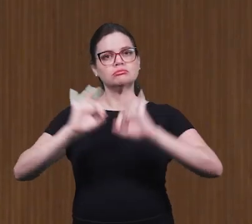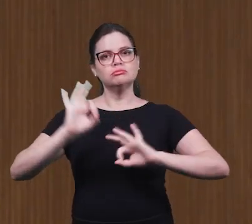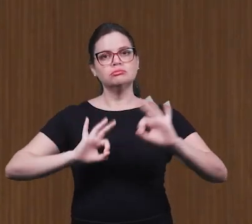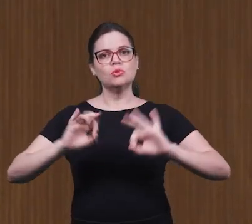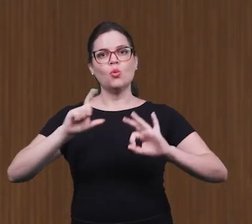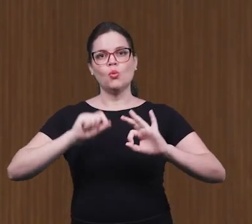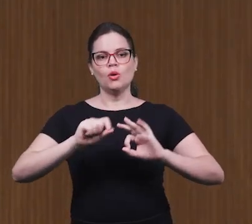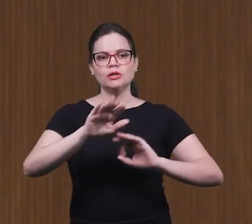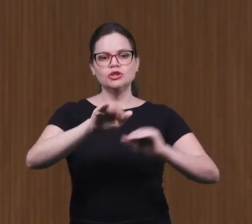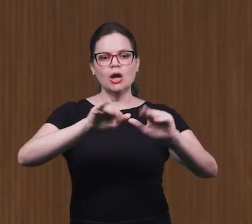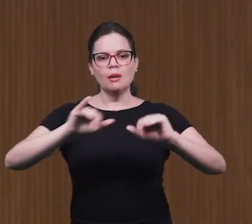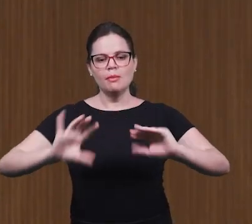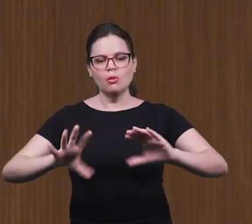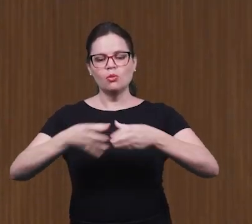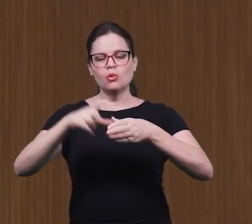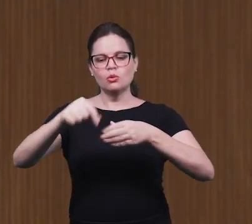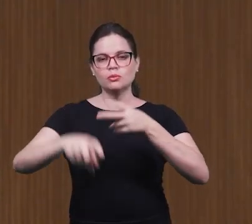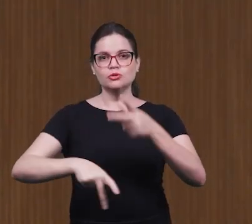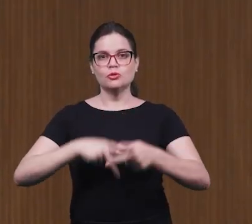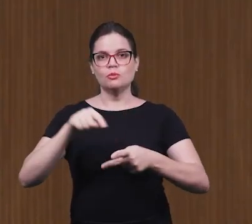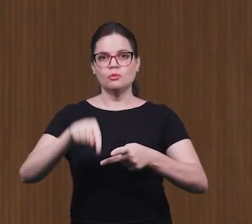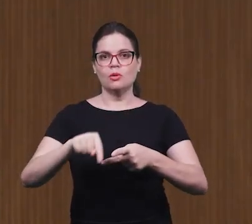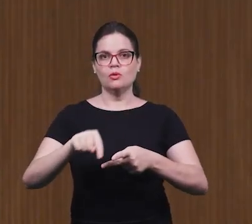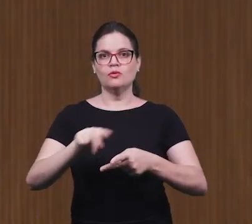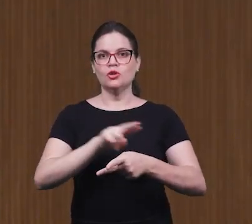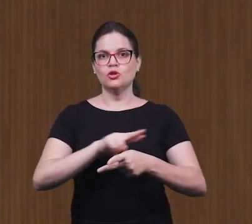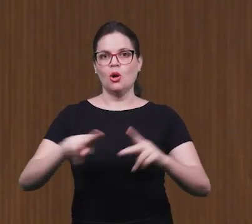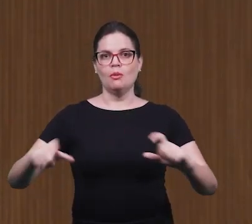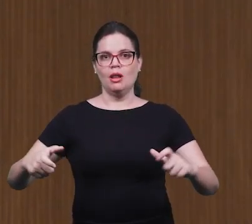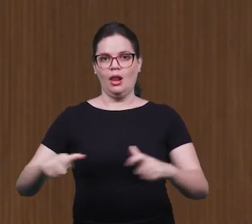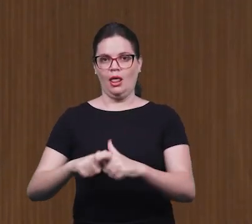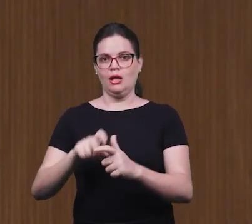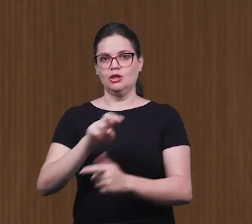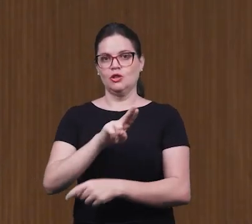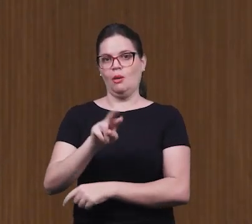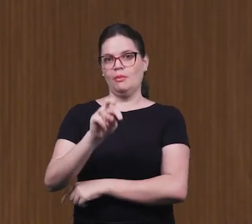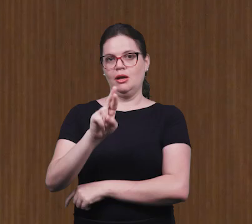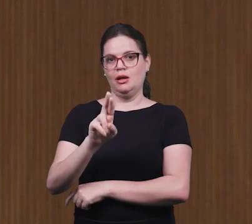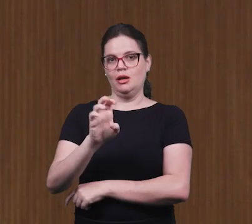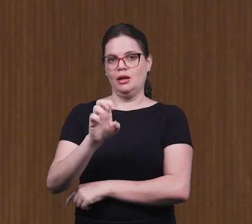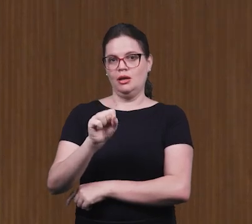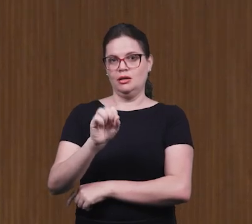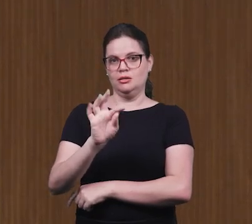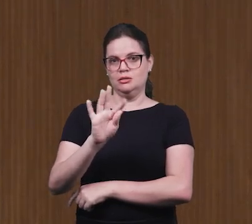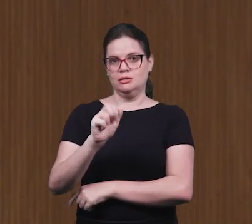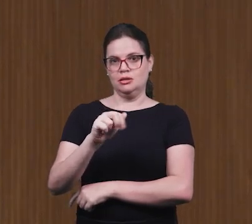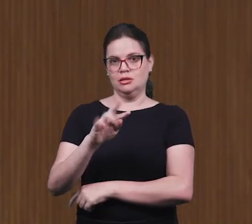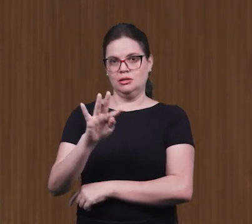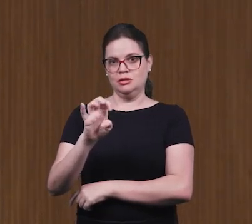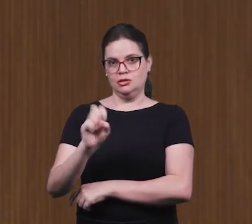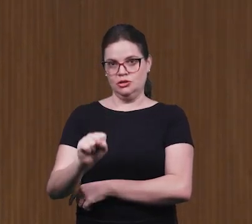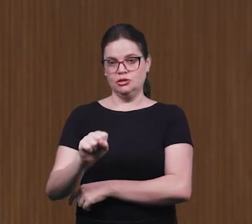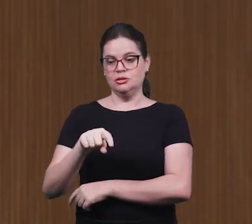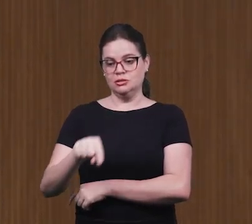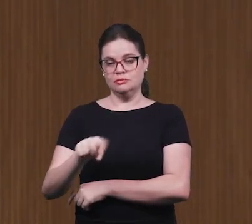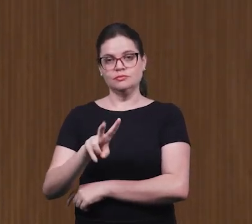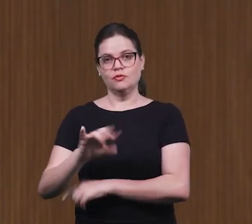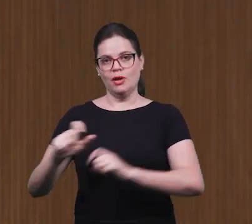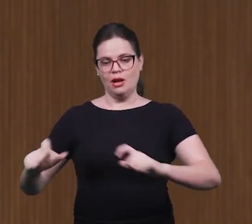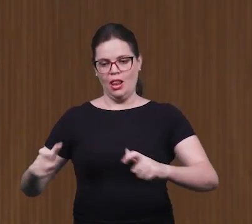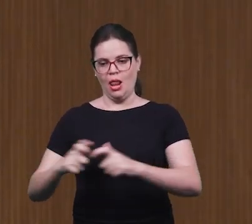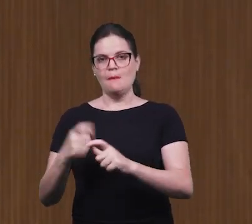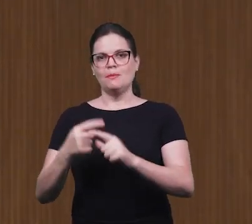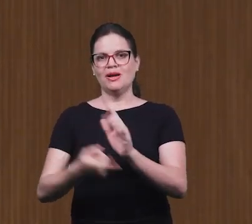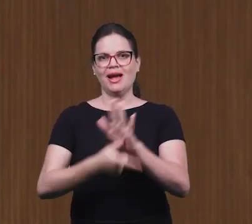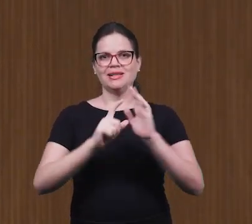separar um povo. Esse povo é chamado aqui os restantes que estavam para morrer. E esses restantes, ou seja, esses remanescentes, eles